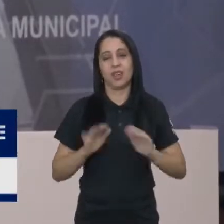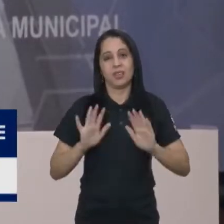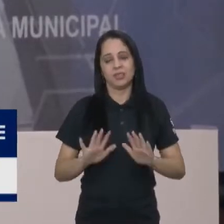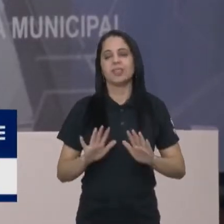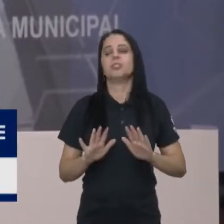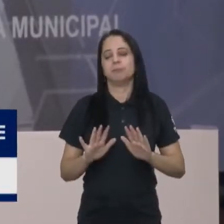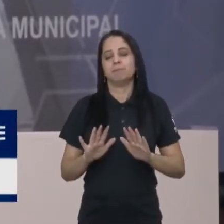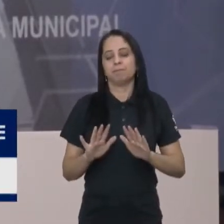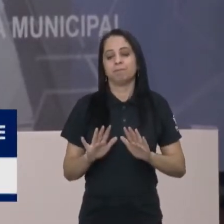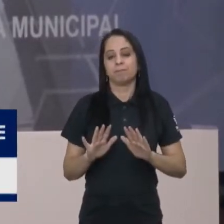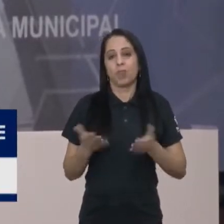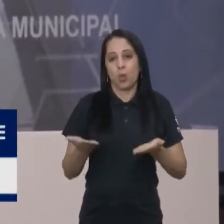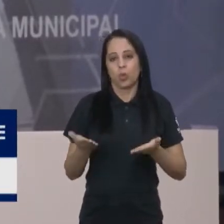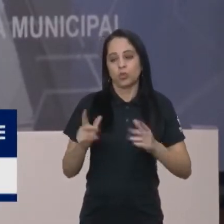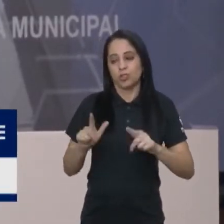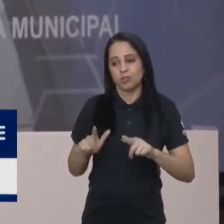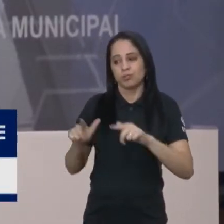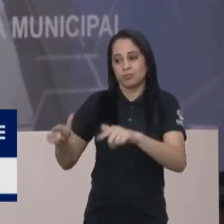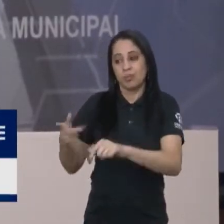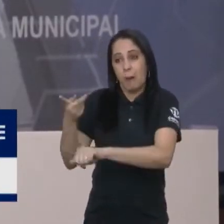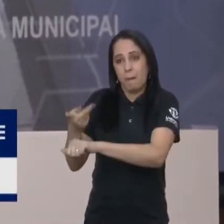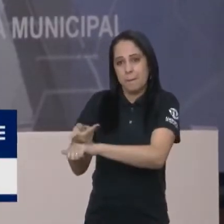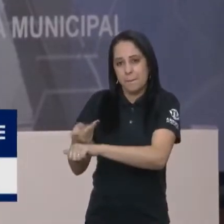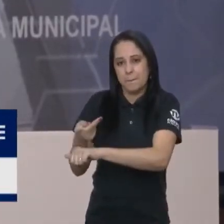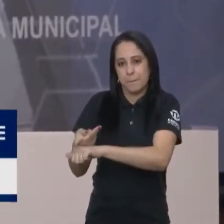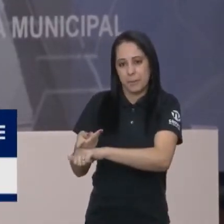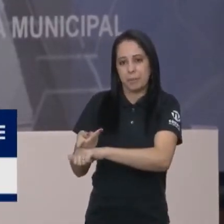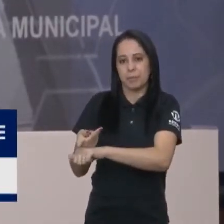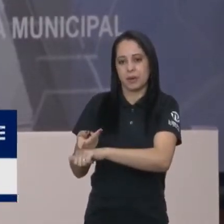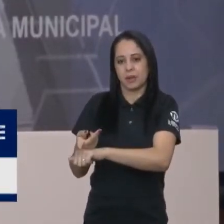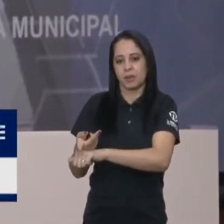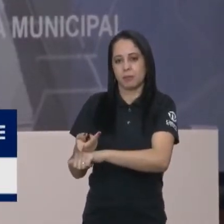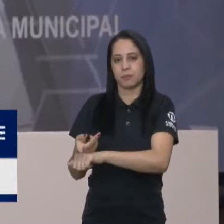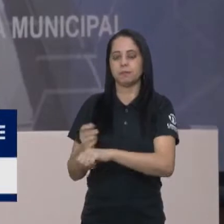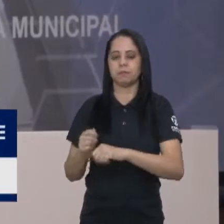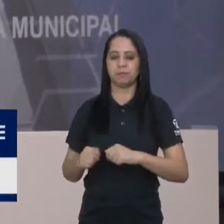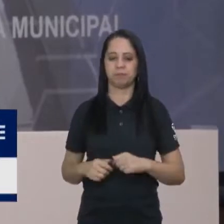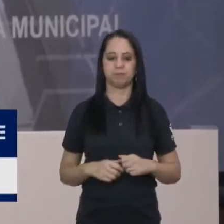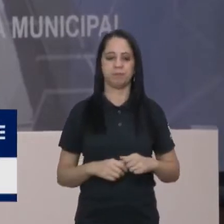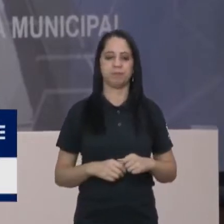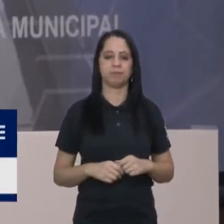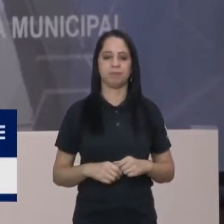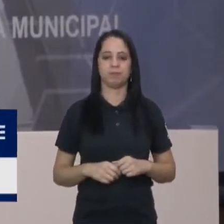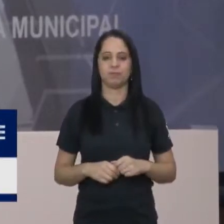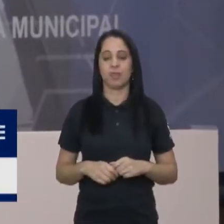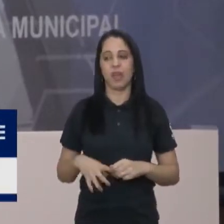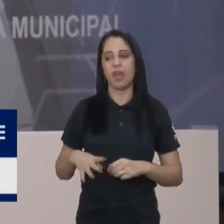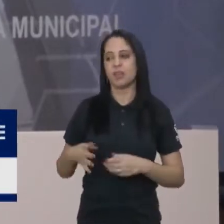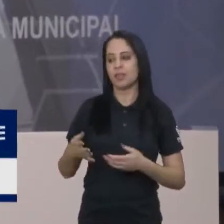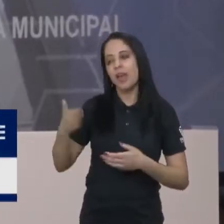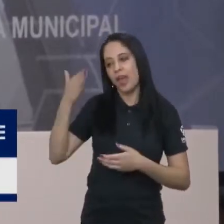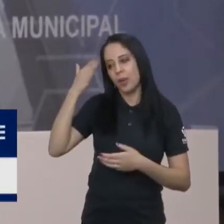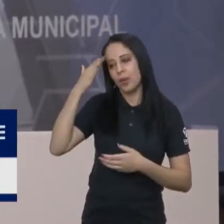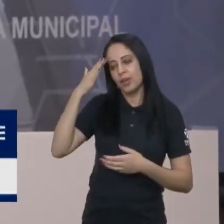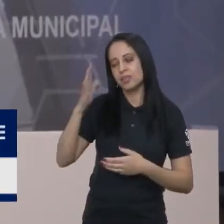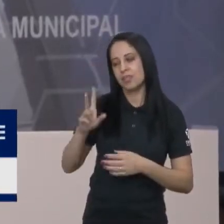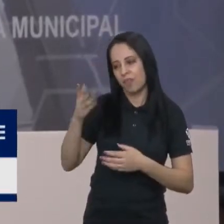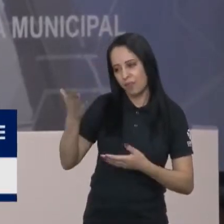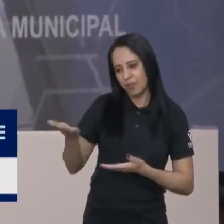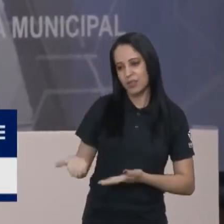fazer por você. Tá? E que essa cidade, eu acho, pode fazer por você, esse reconhecimento. Deus